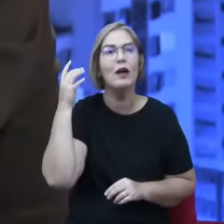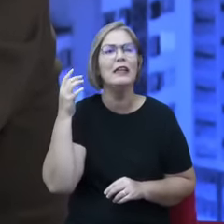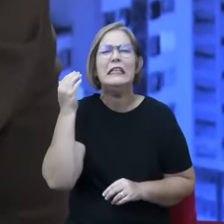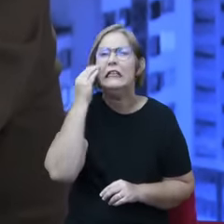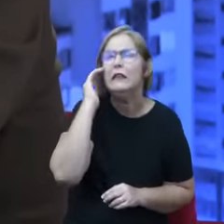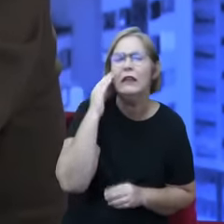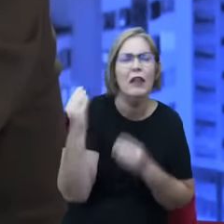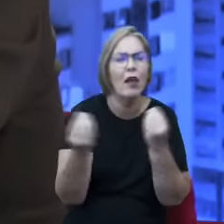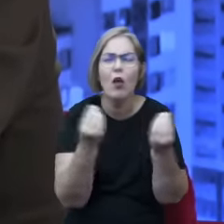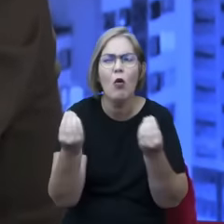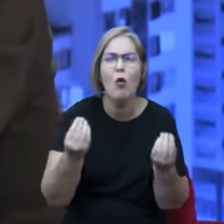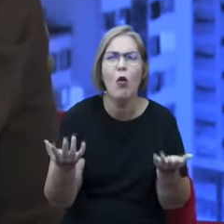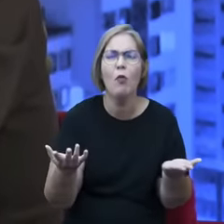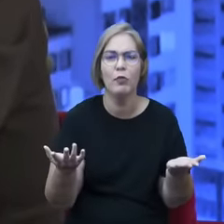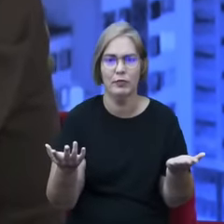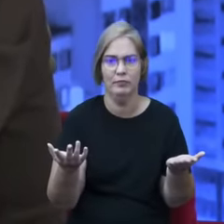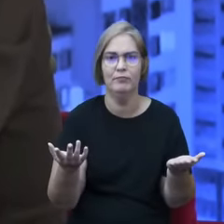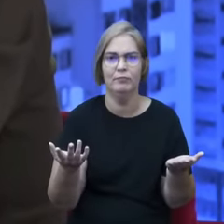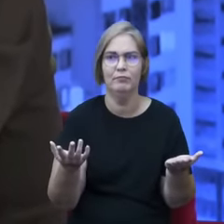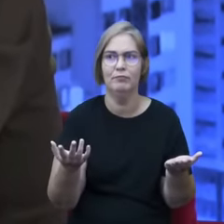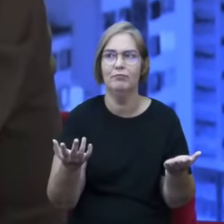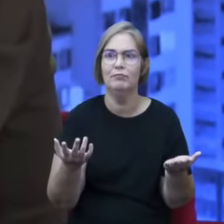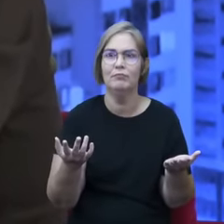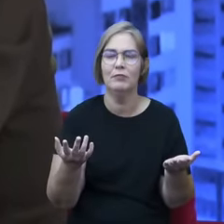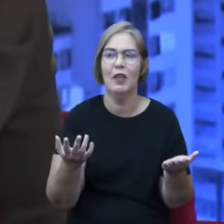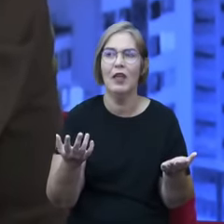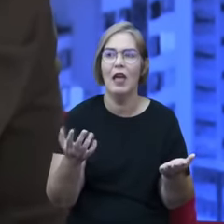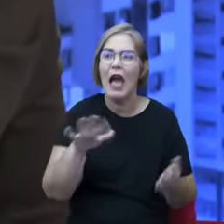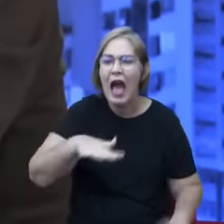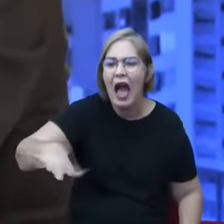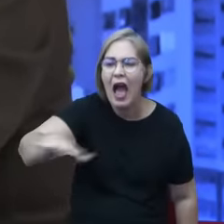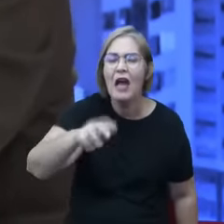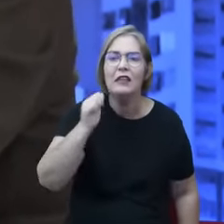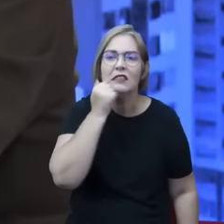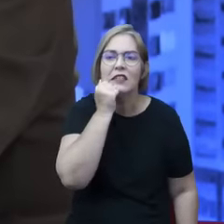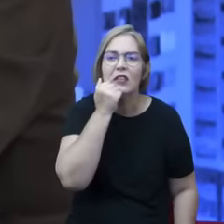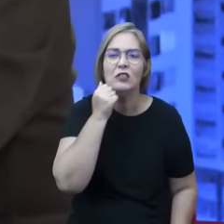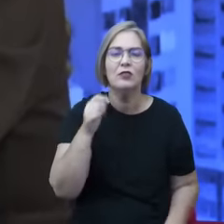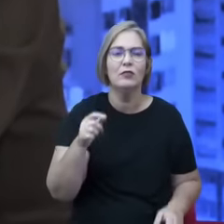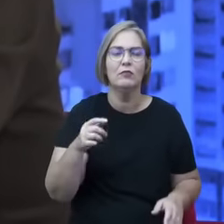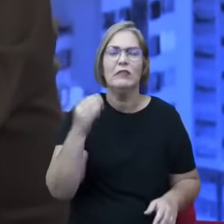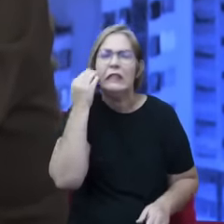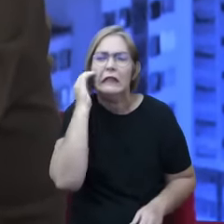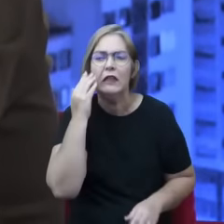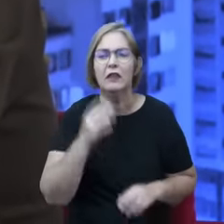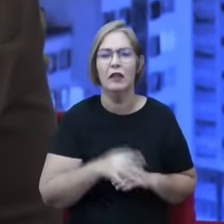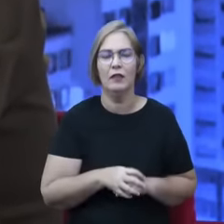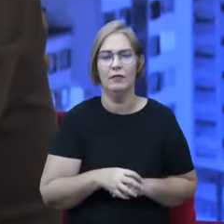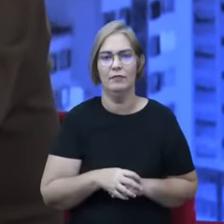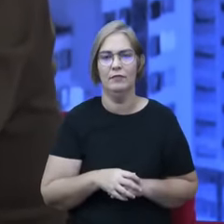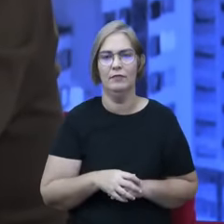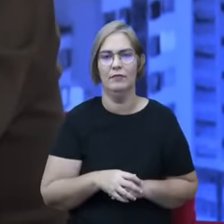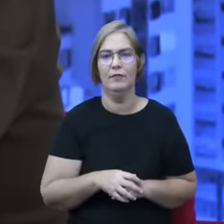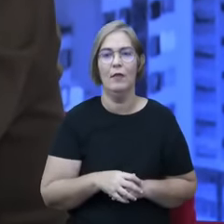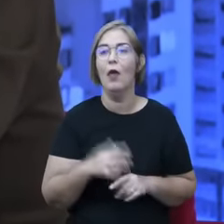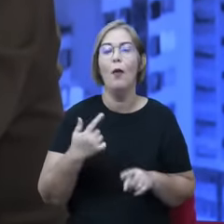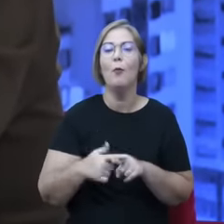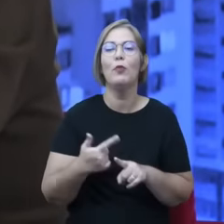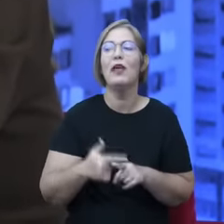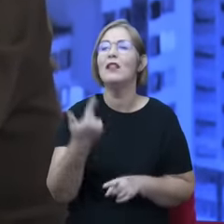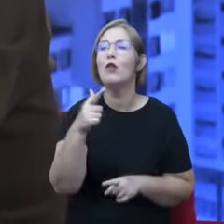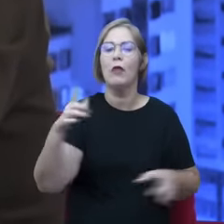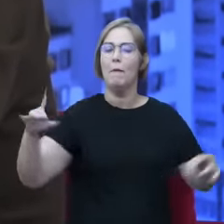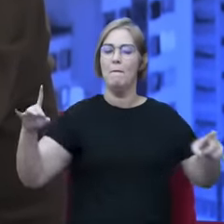alternativa precisamente de articulação de sentido. Eh, porque o absoluto não é dominável.